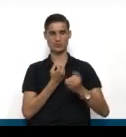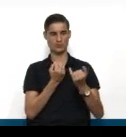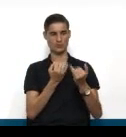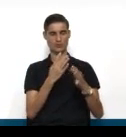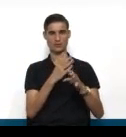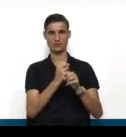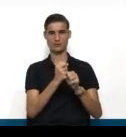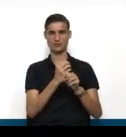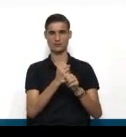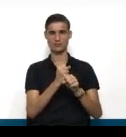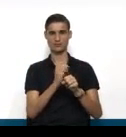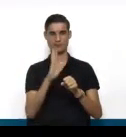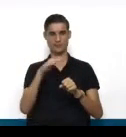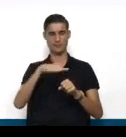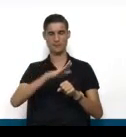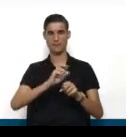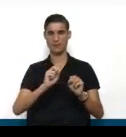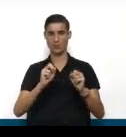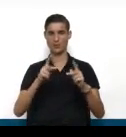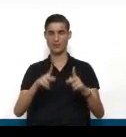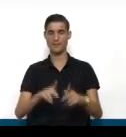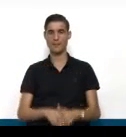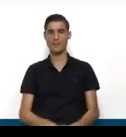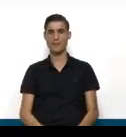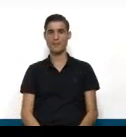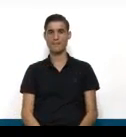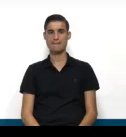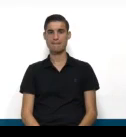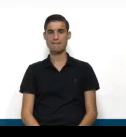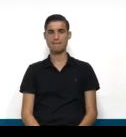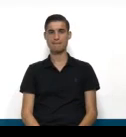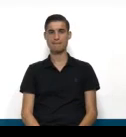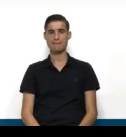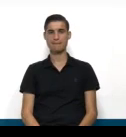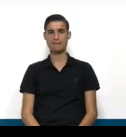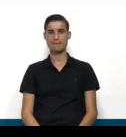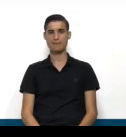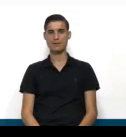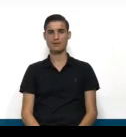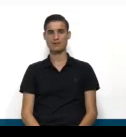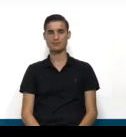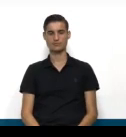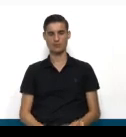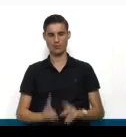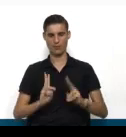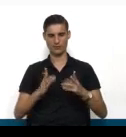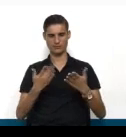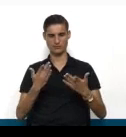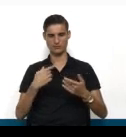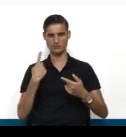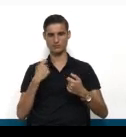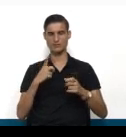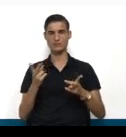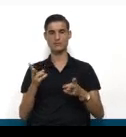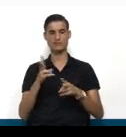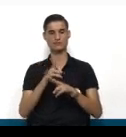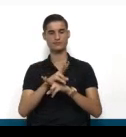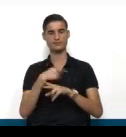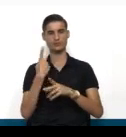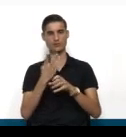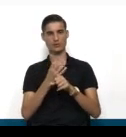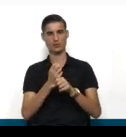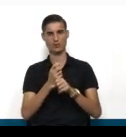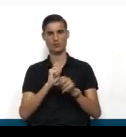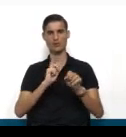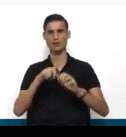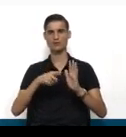equação da onda, tá? Continuando, o que nós temos que fazer agora? Nós vamos substituir na nossa equação.